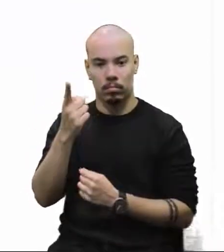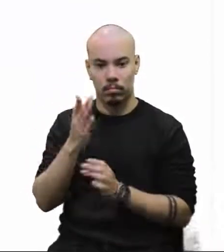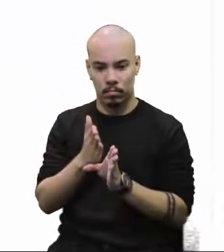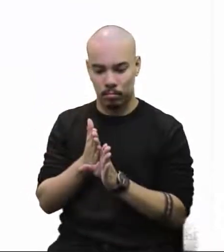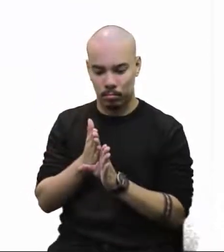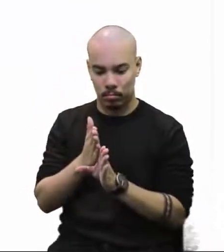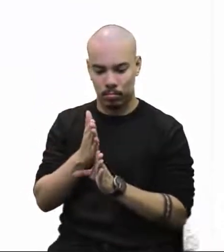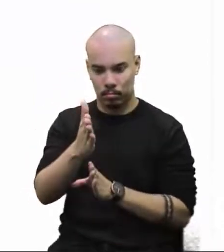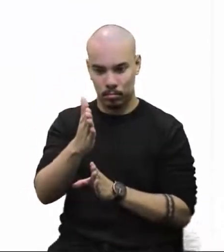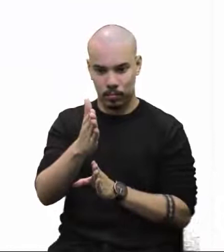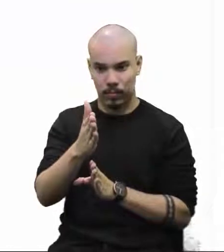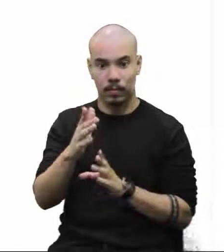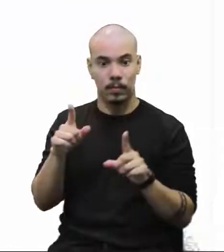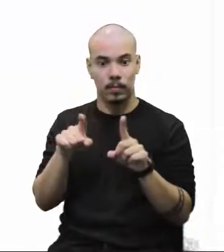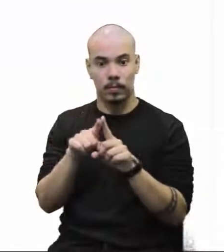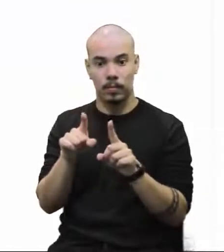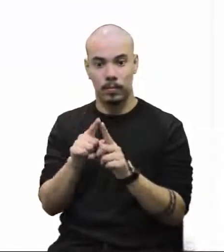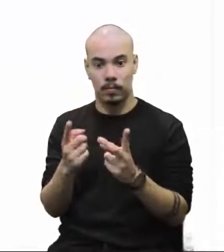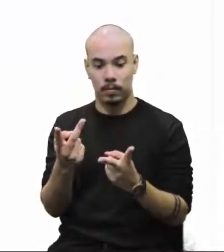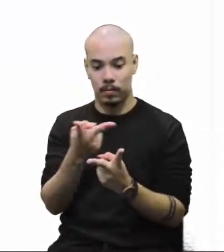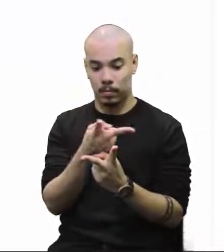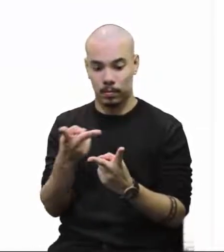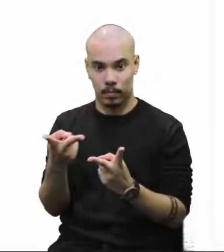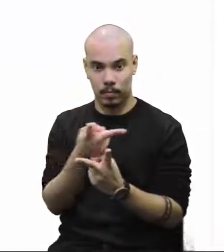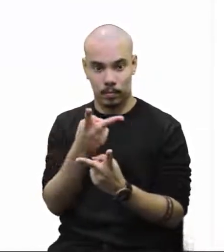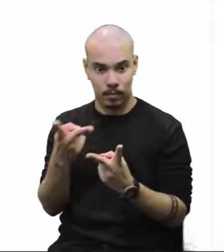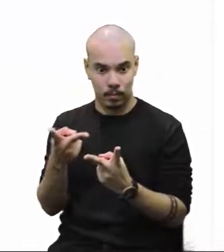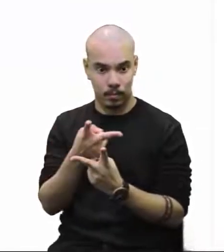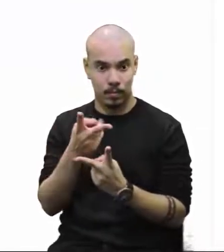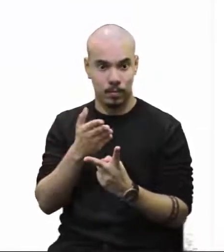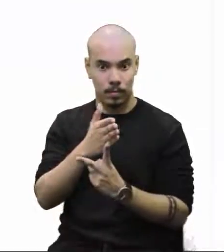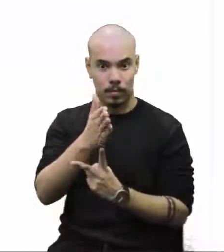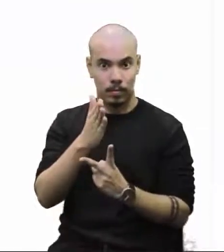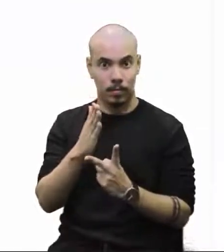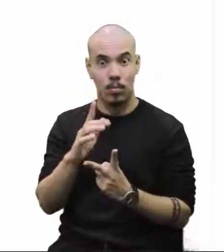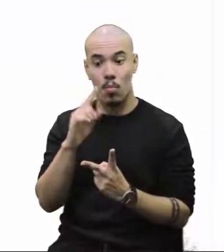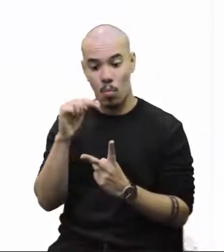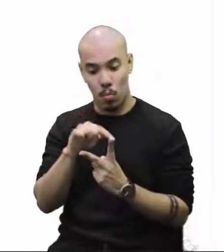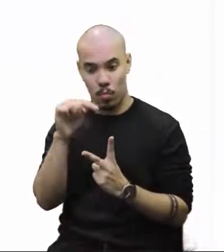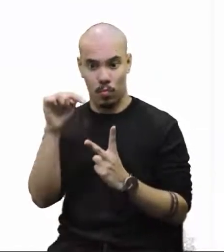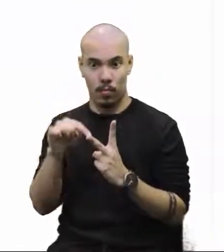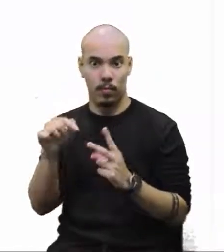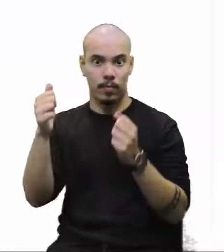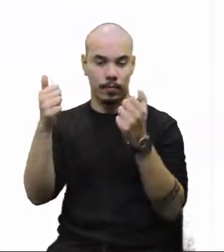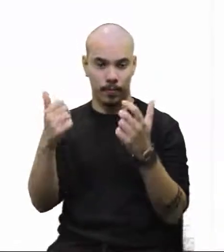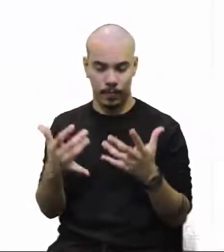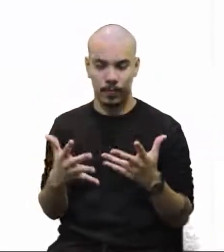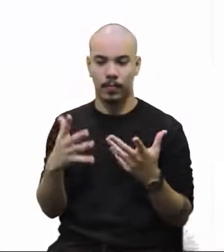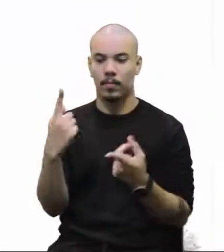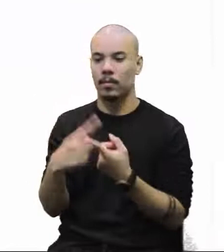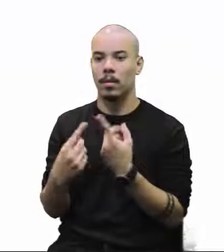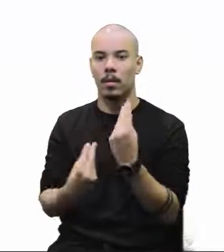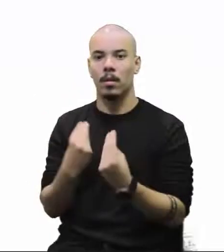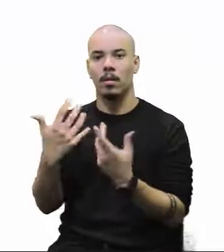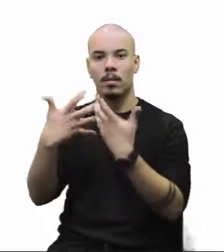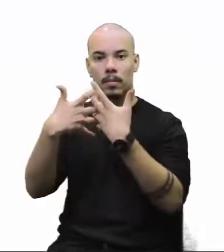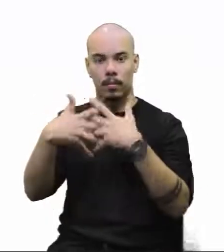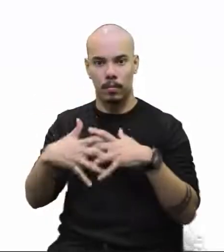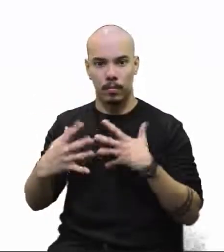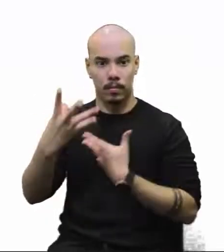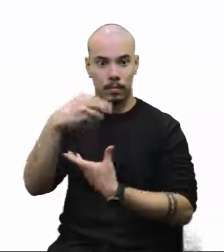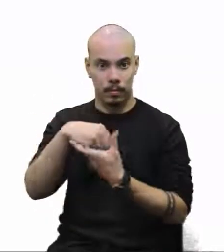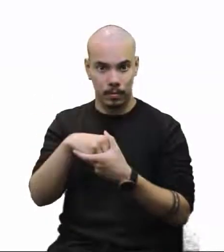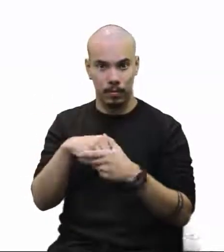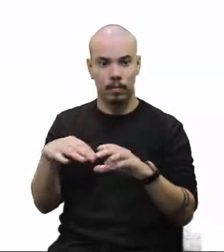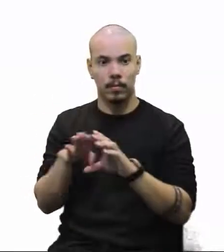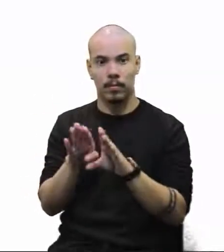retilíneo e entre condutores paralelos e retilíneo. Um só e depois entre, né? Um condutor retilíneo emerge num